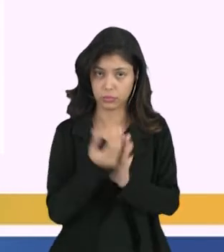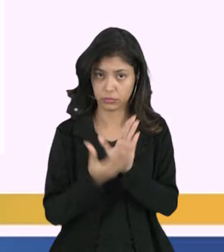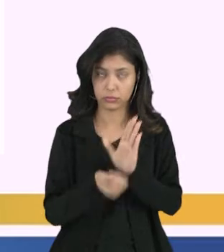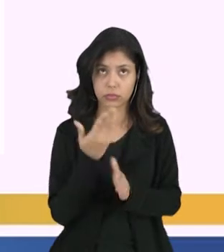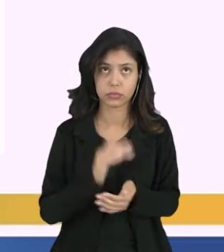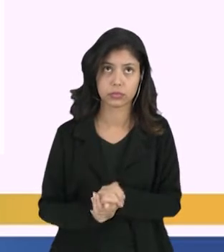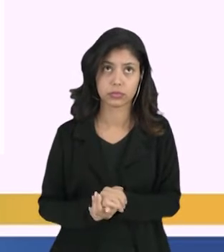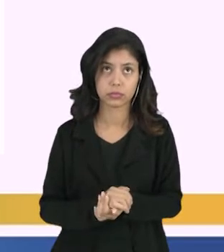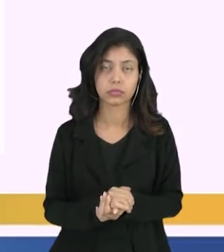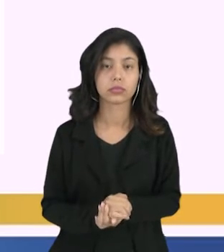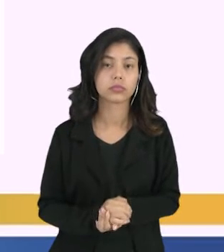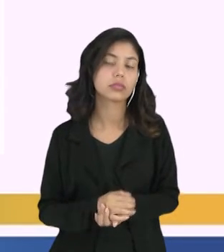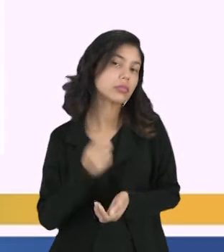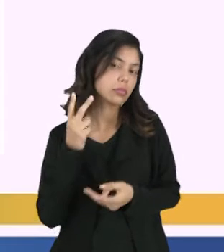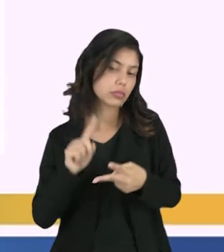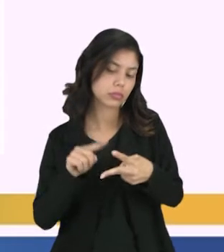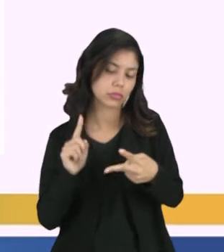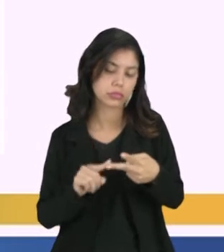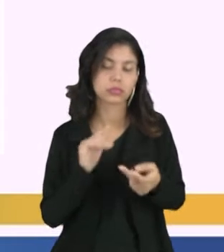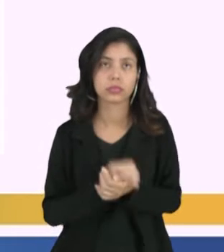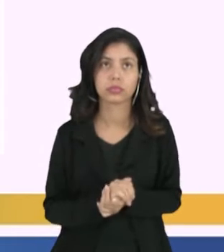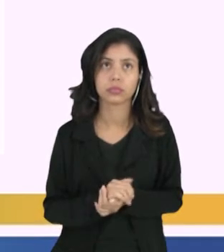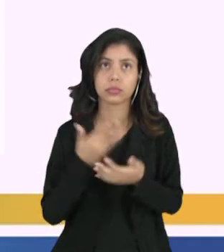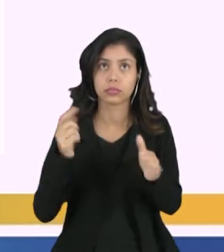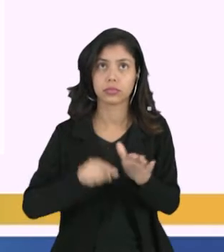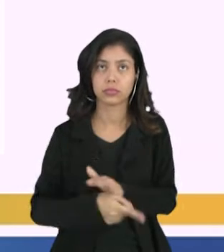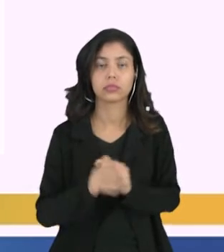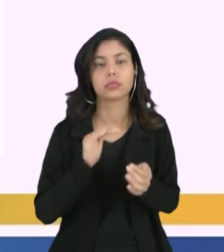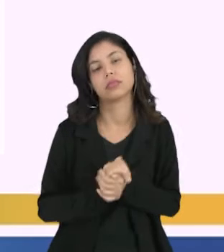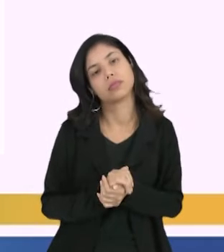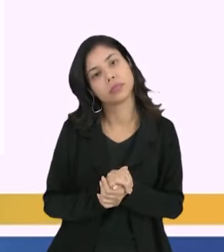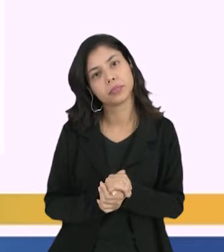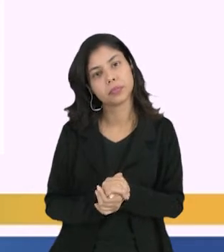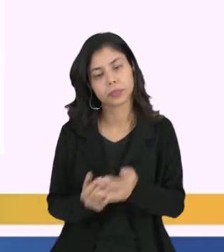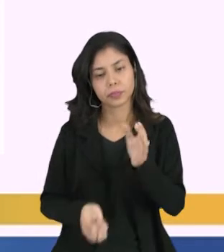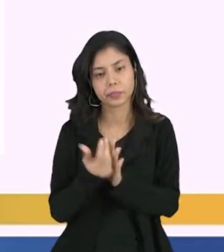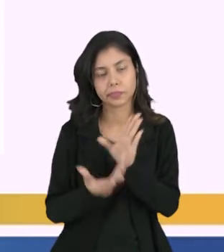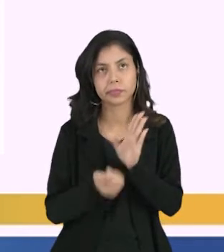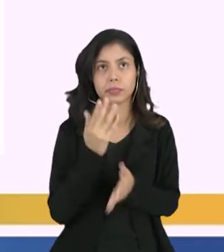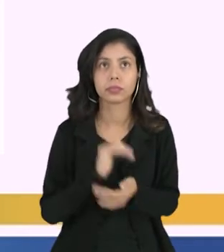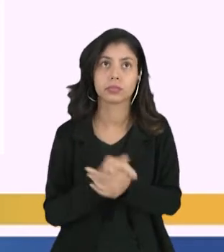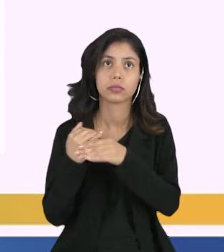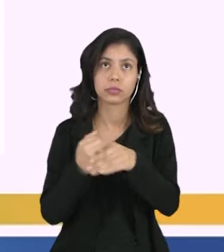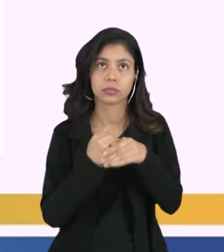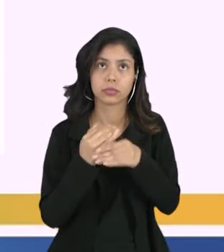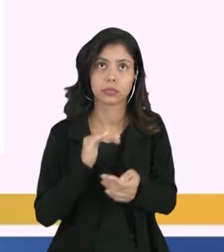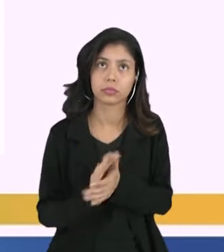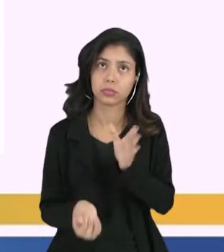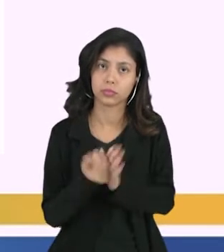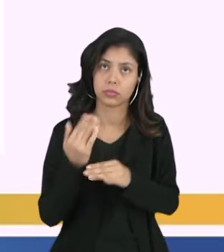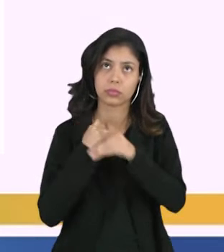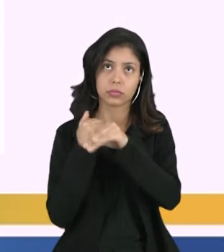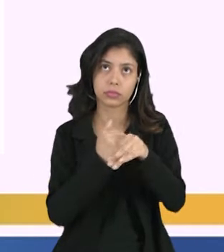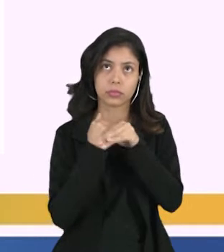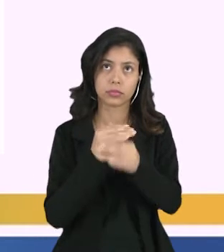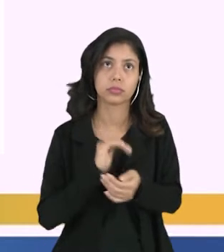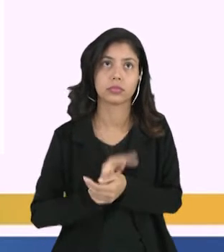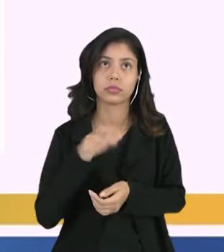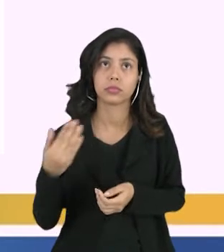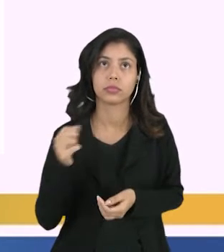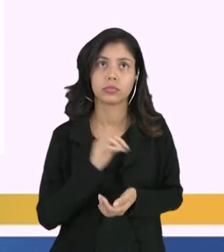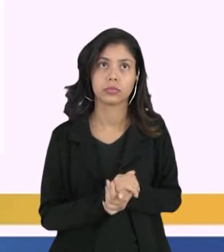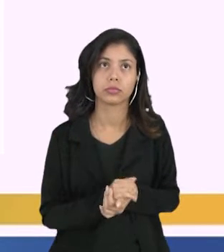sociais de produções, né? Dois tipos de relações aí dentro dessa lógica da produção. Relações de produção